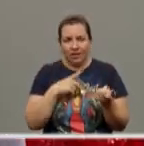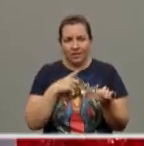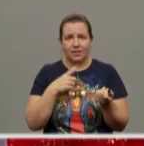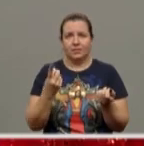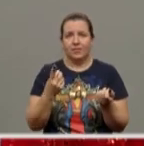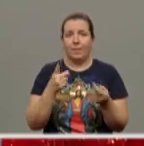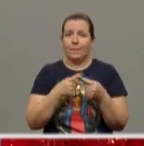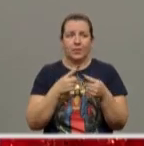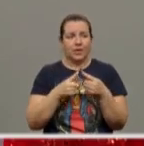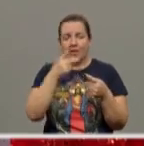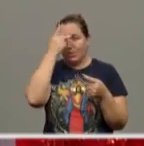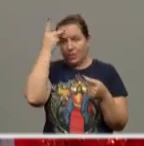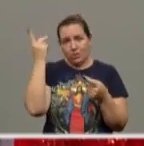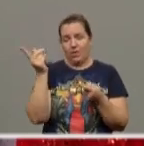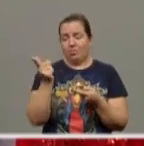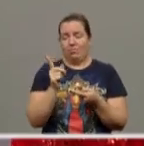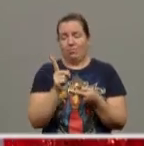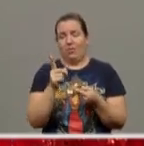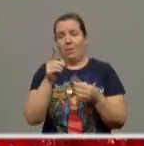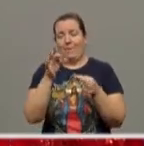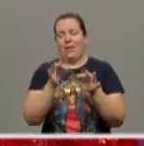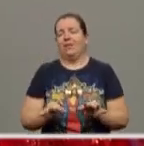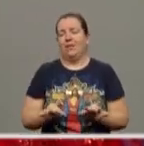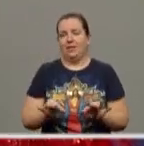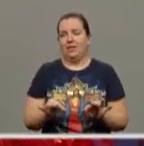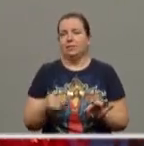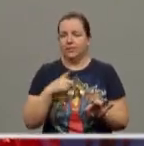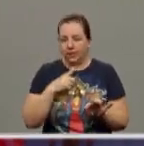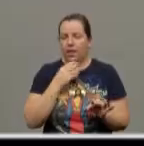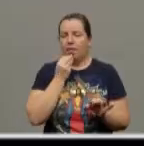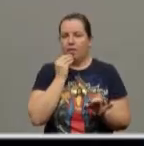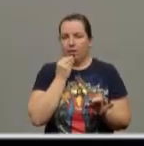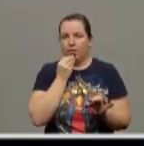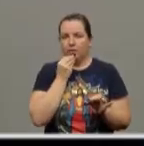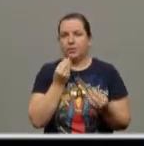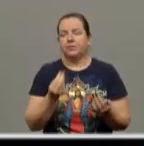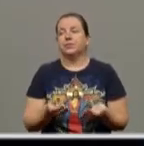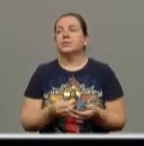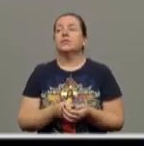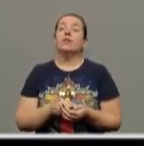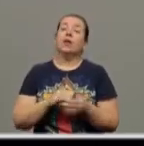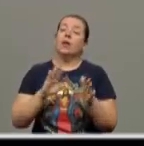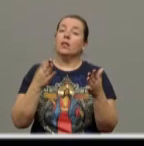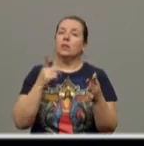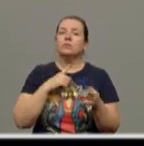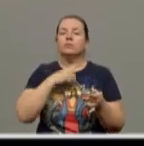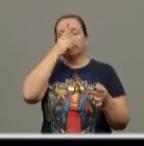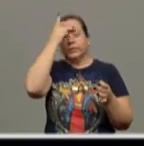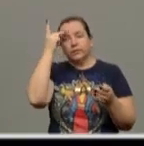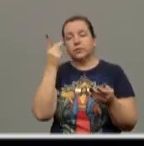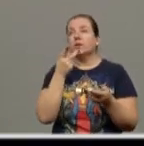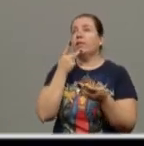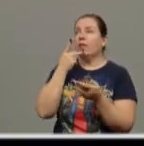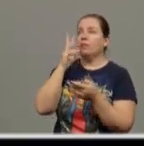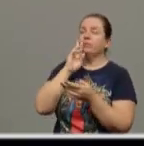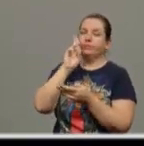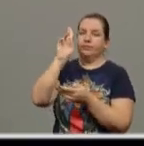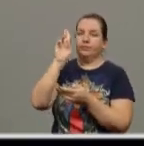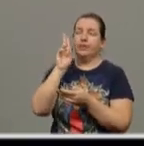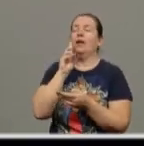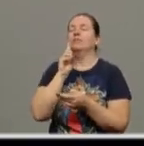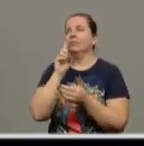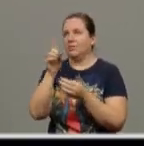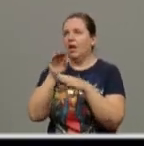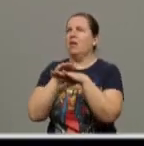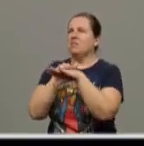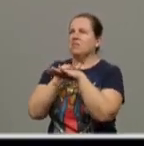diferenças, das dificuldades dela. Então, tem gente que vai para escolher, fala para Deus, né? Senhor,